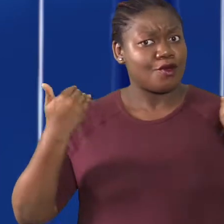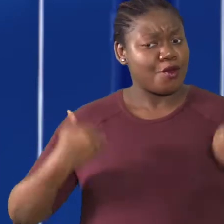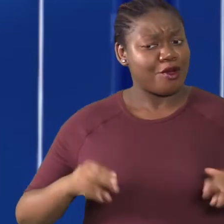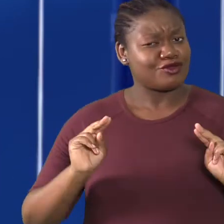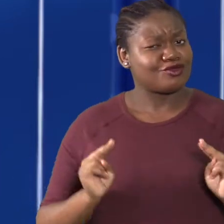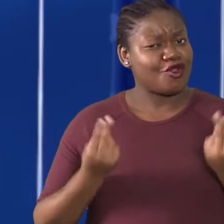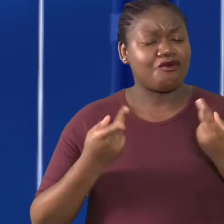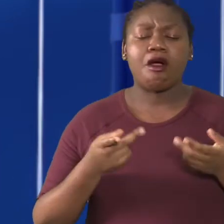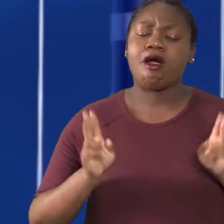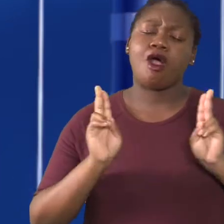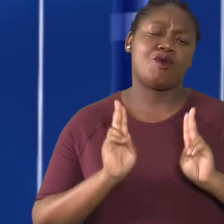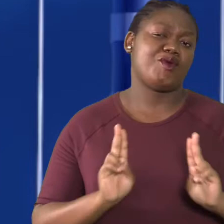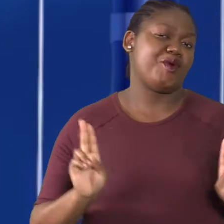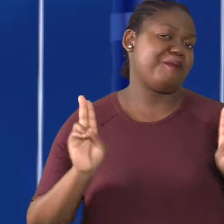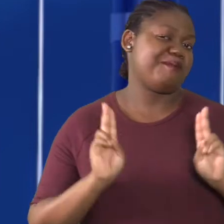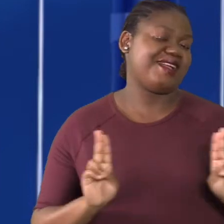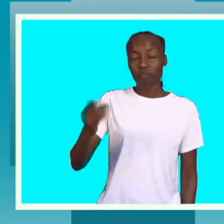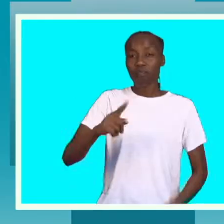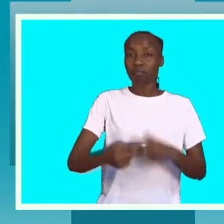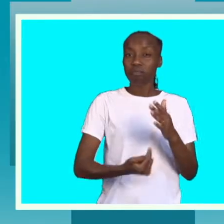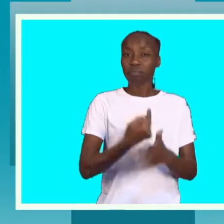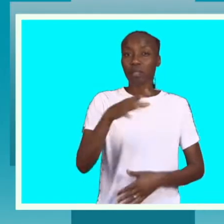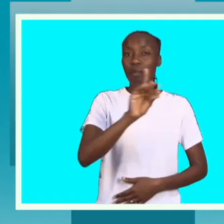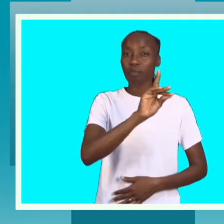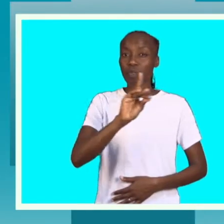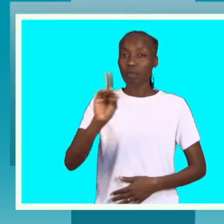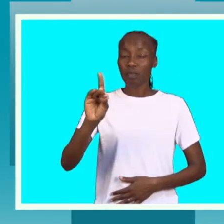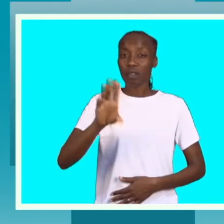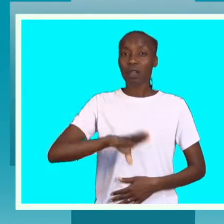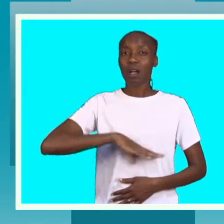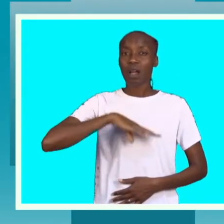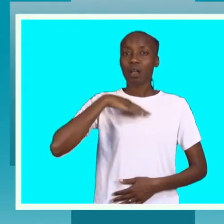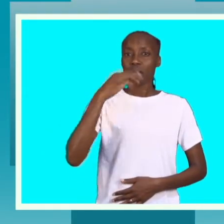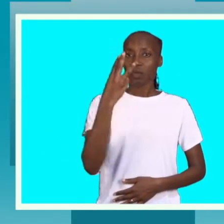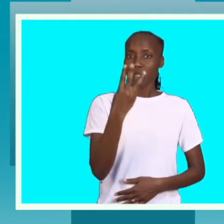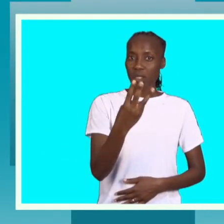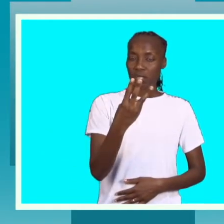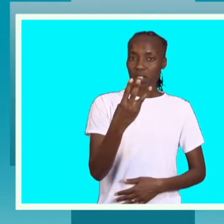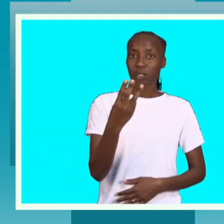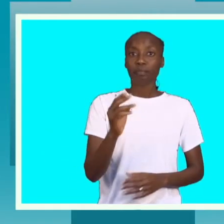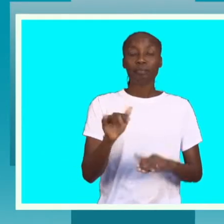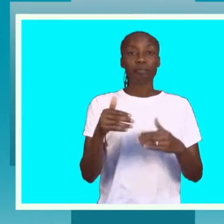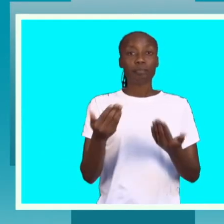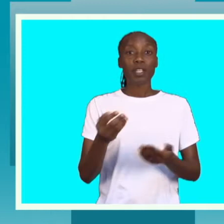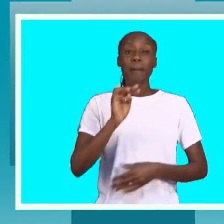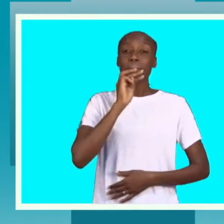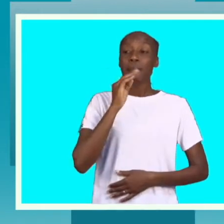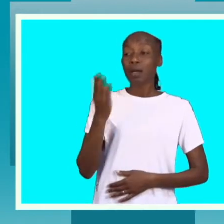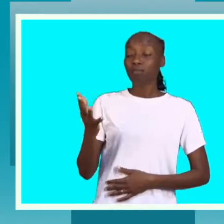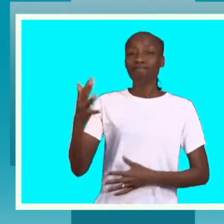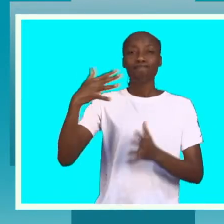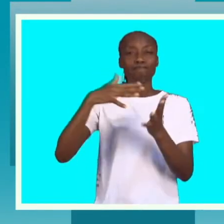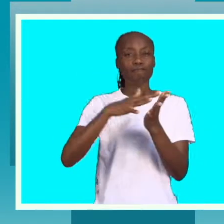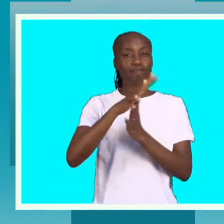ex-presidente do Comitê Paralímpico de Moçambique. Maria Johnny Vitorino adquiriu a deficiência quando tinha três anos